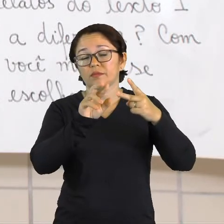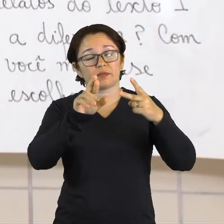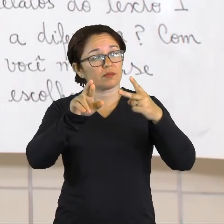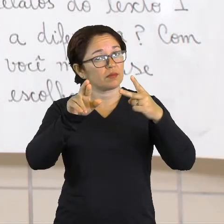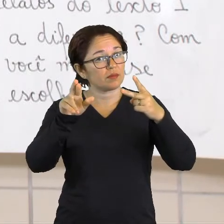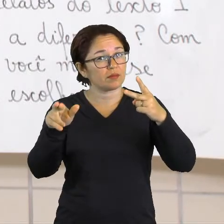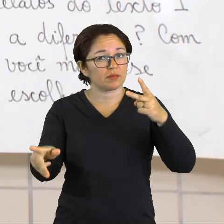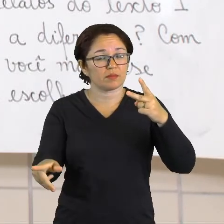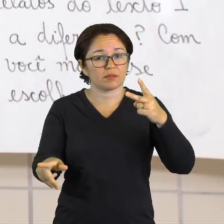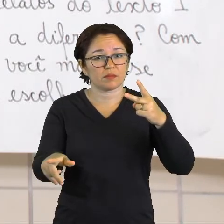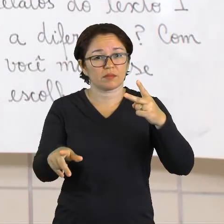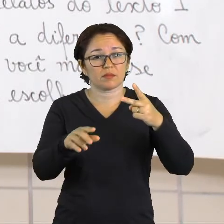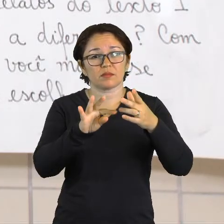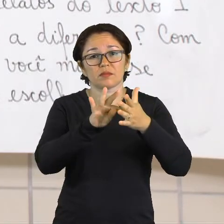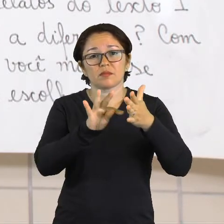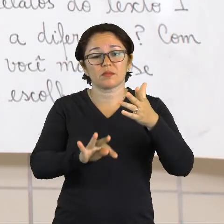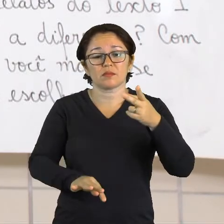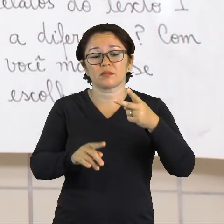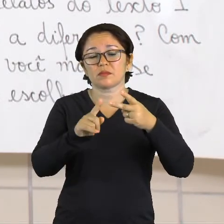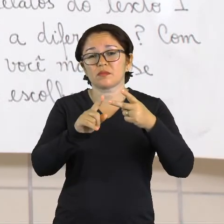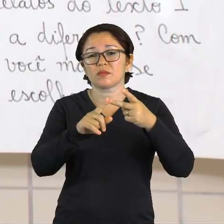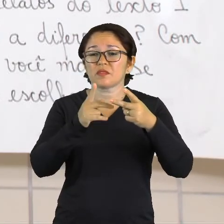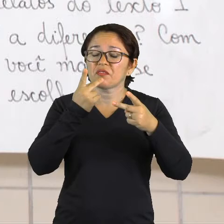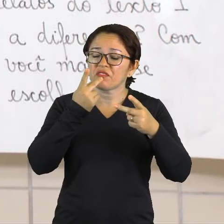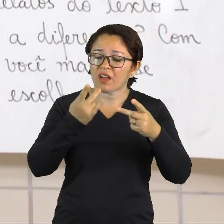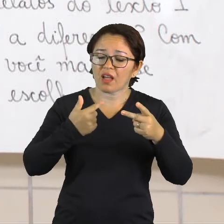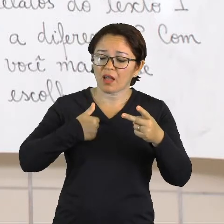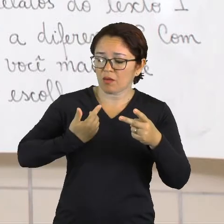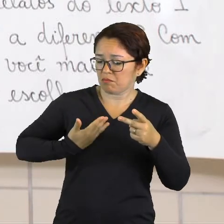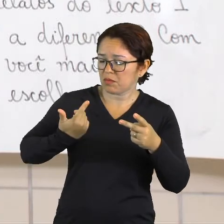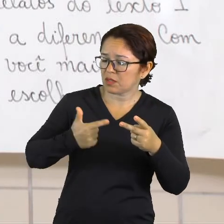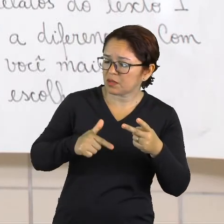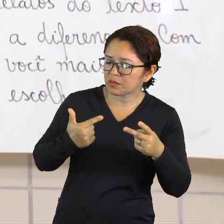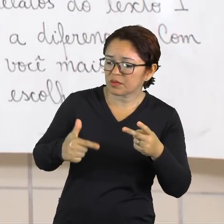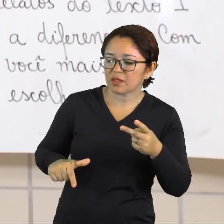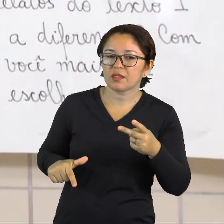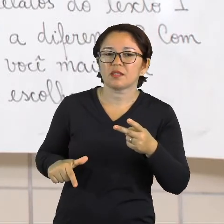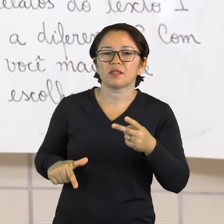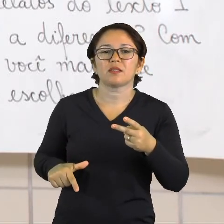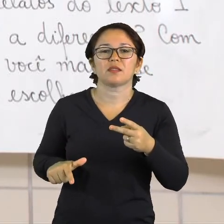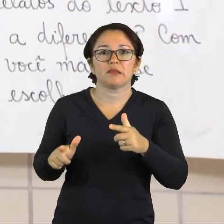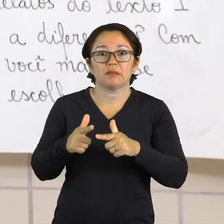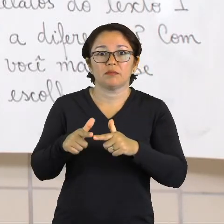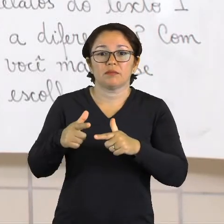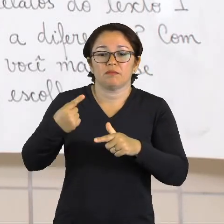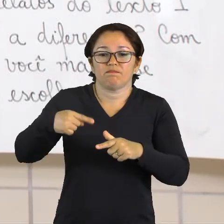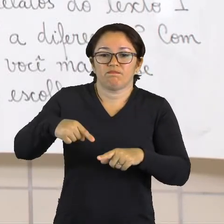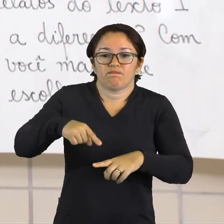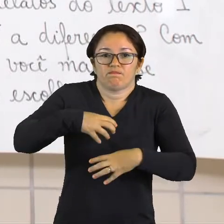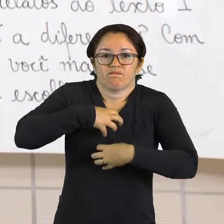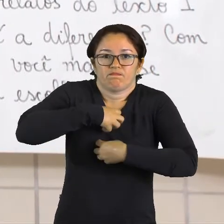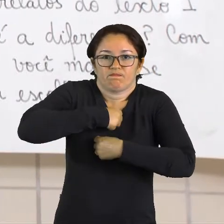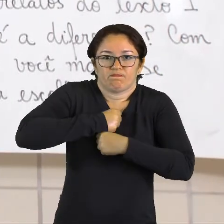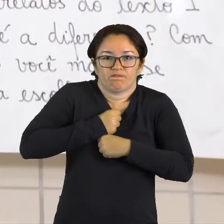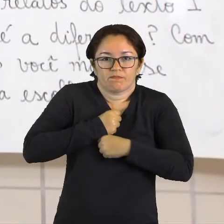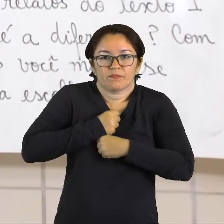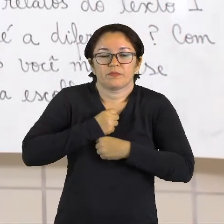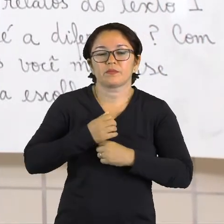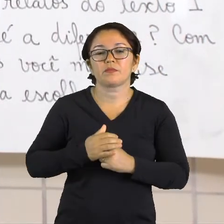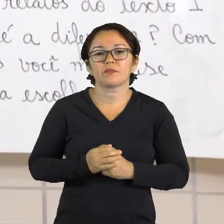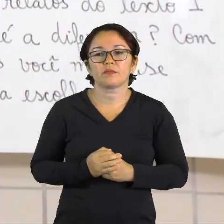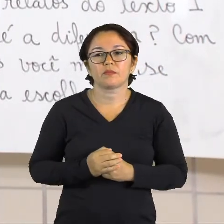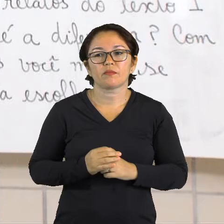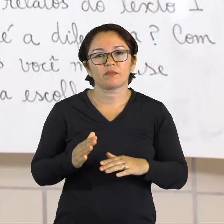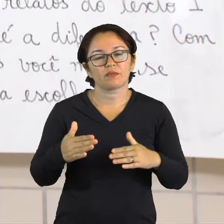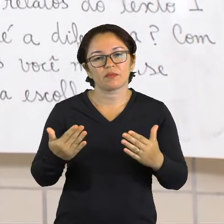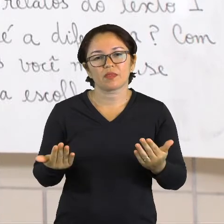diferente, começando a questionar o fato dela não ter amigos. Então a gente já vê uma diferença bem grande no início, certo? Então é